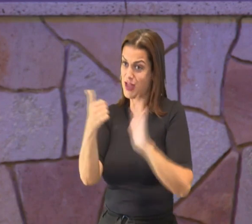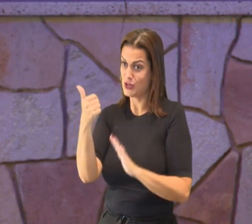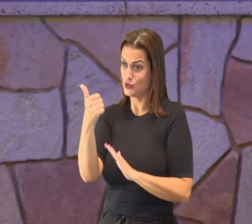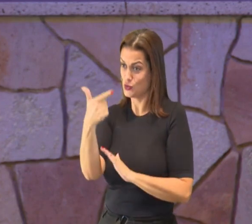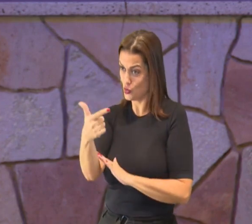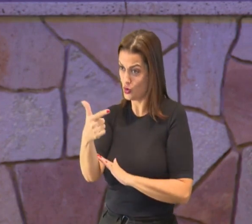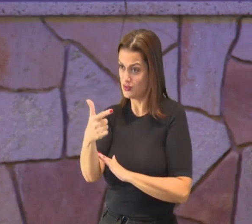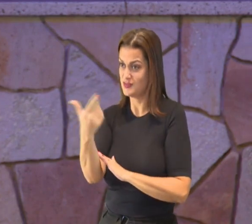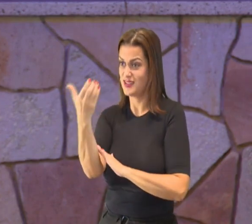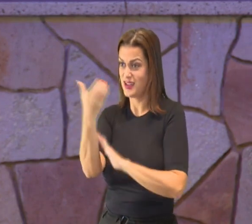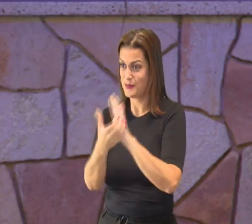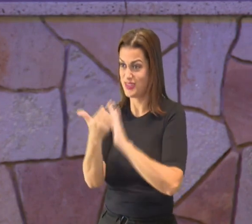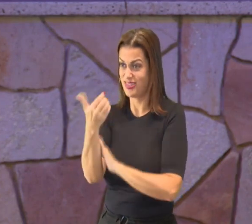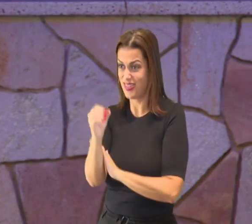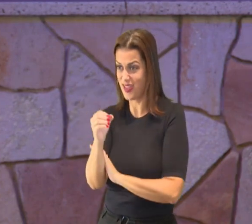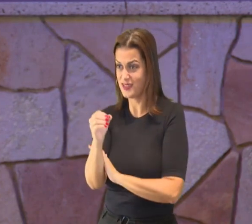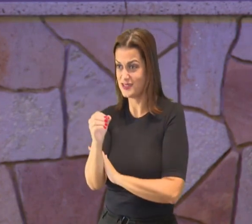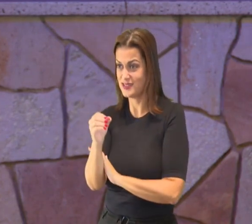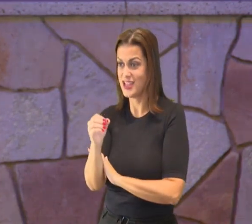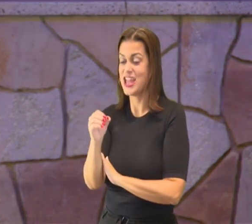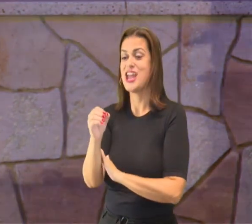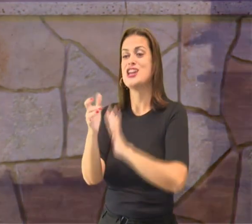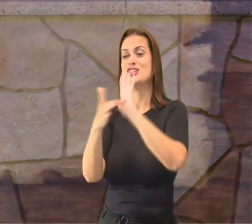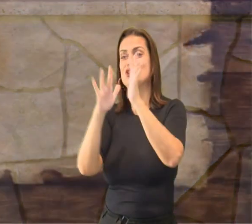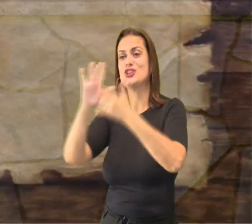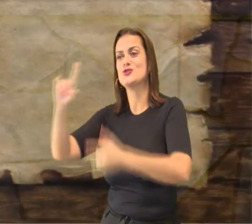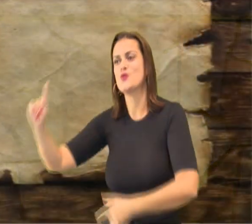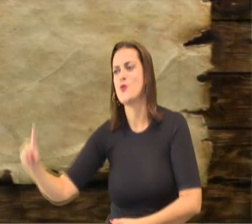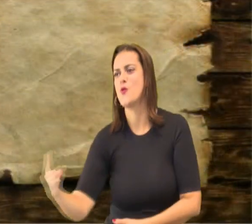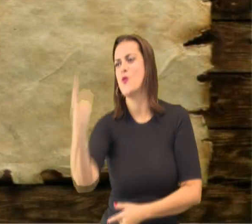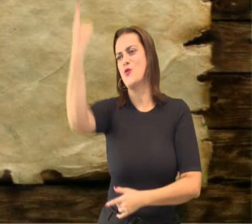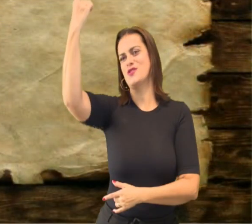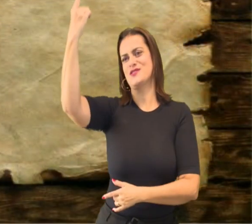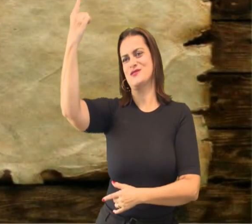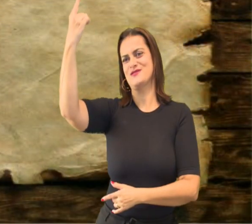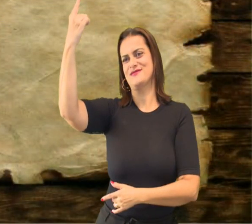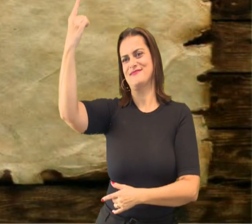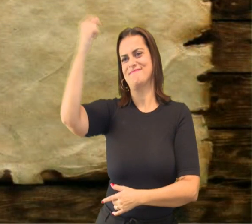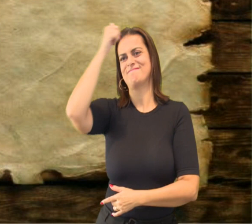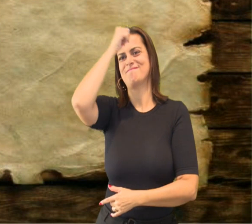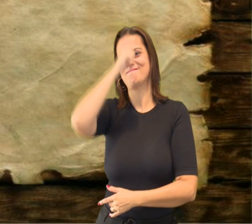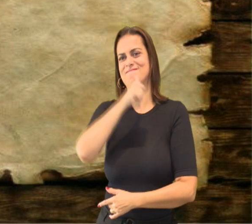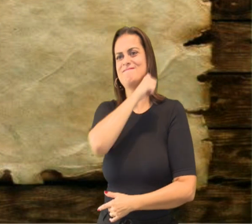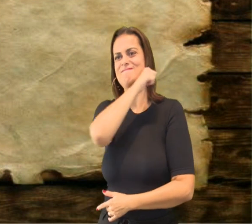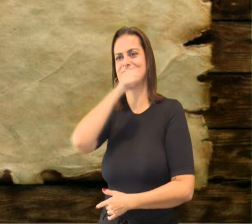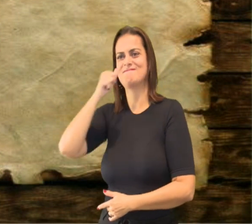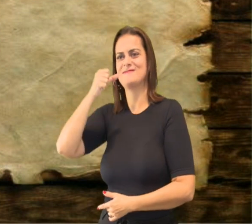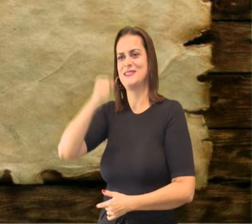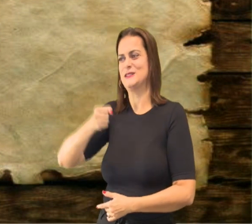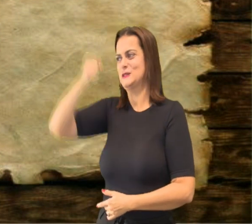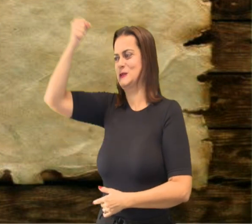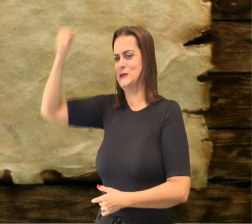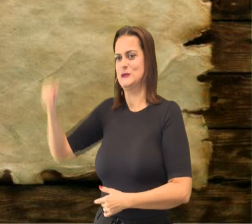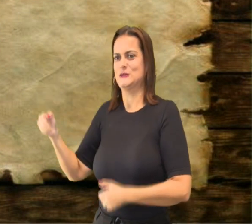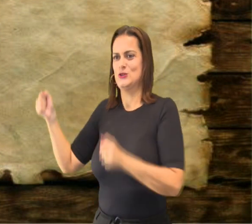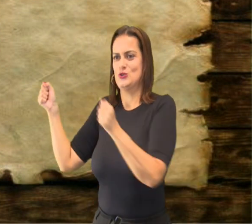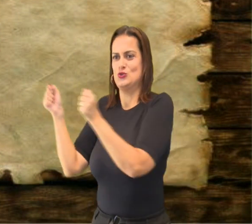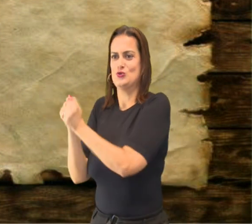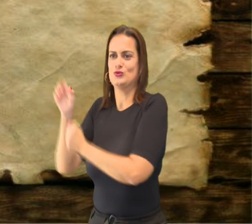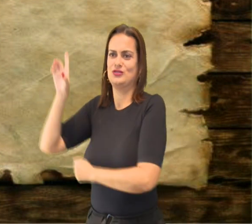10, Jesus, porém, tendo oferecido para sempre um único sacrifício pelos pecados, assentou-se à destra de